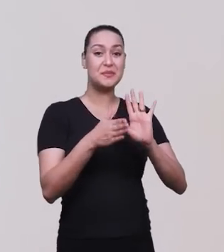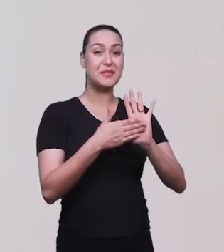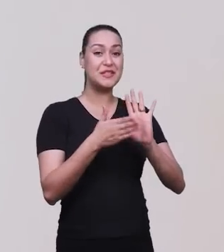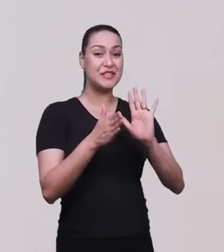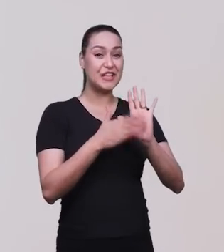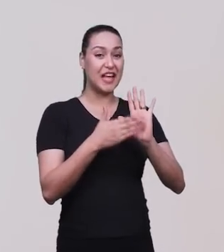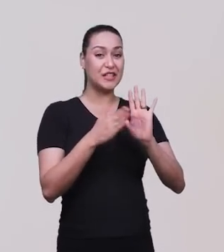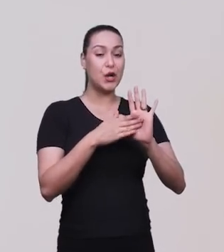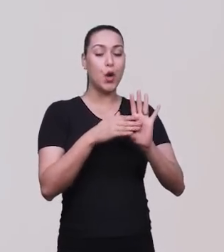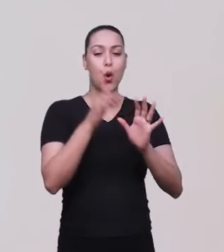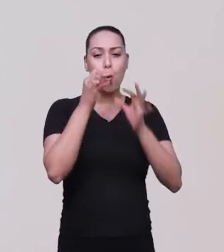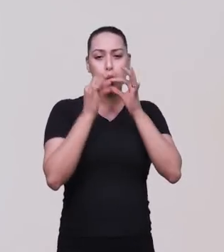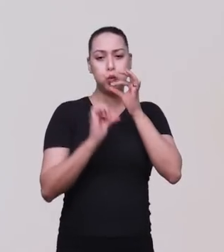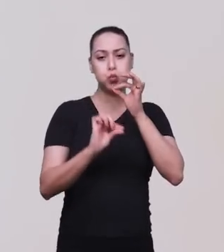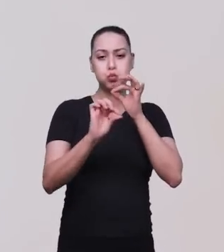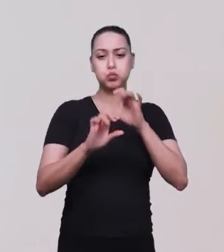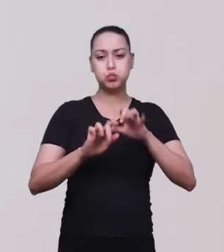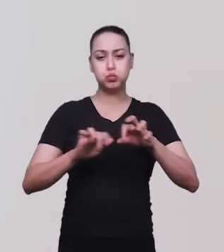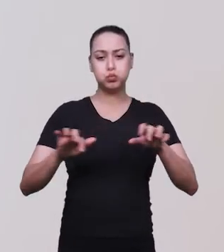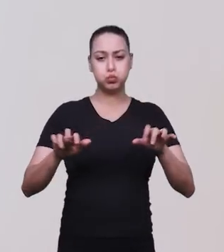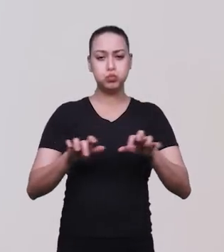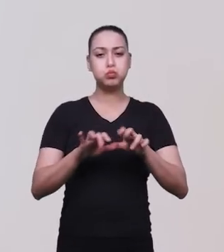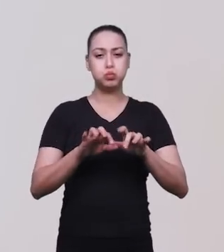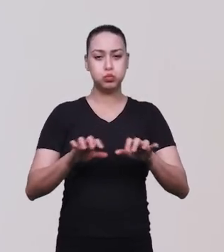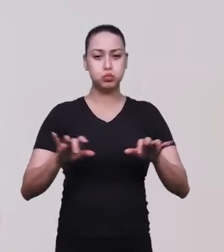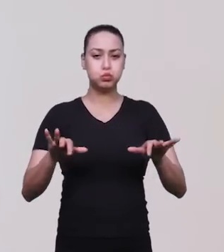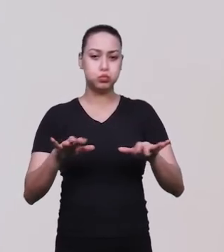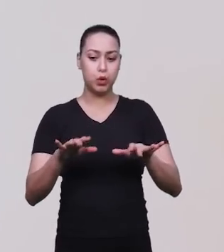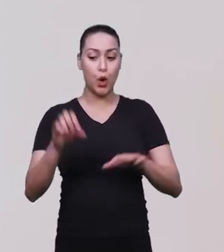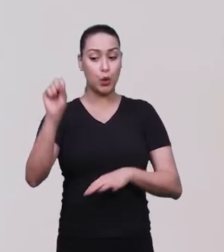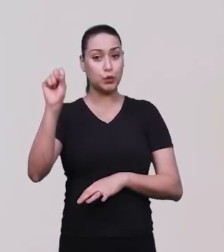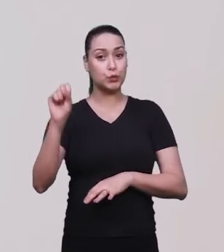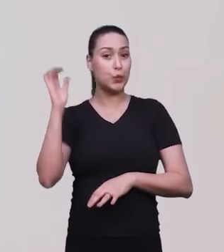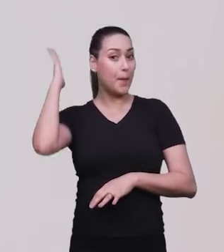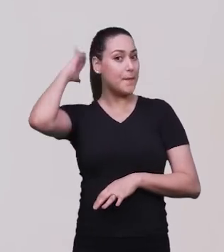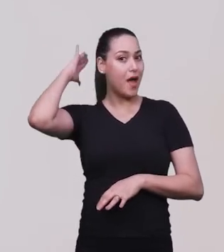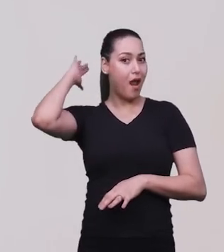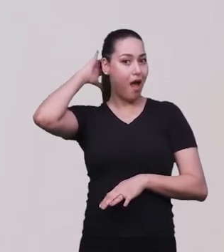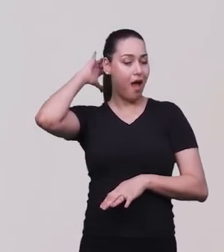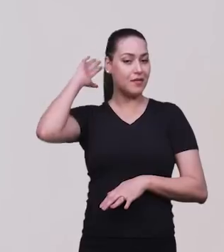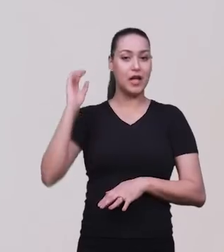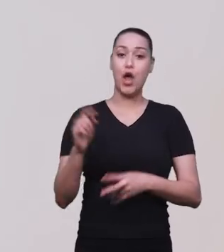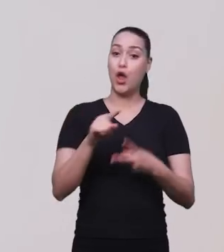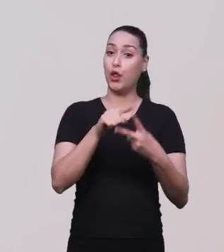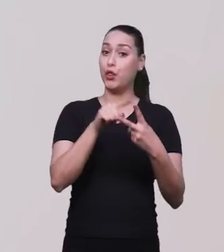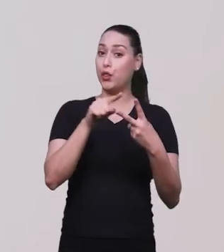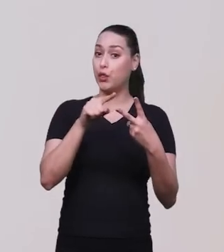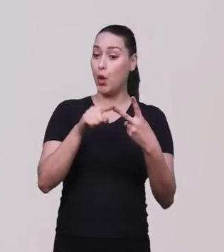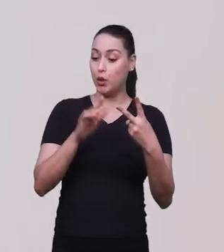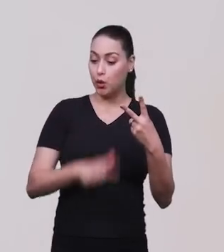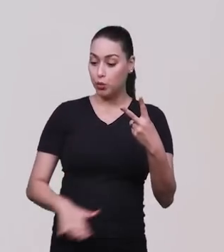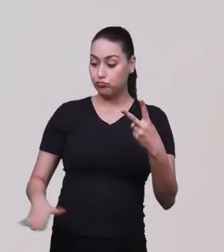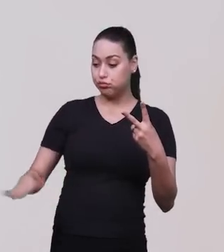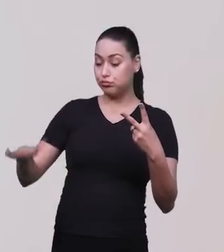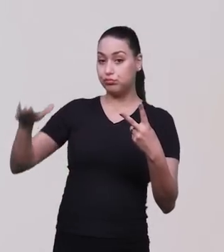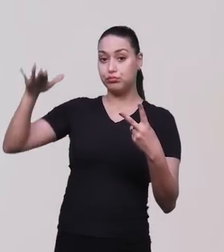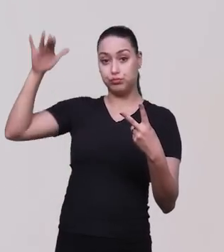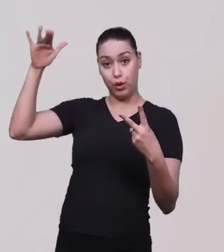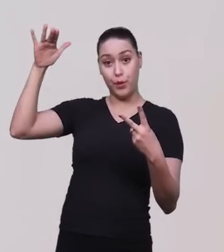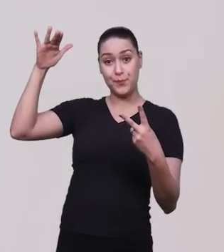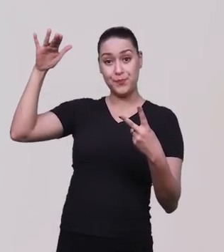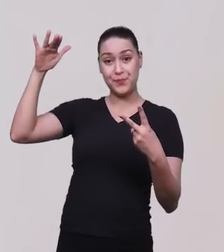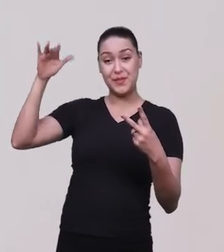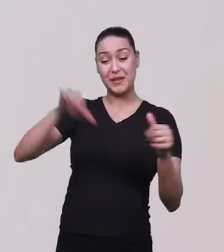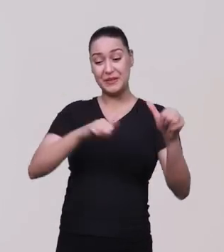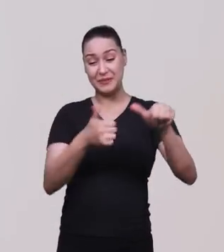Projeto Escaleta, um projeto de iniciação musical através da Escaleta, que é da região sul do Pará. E ali dois cresceram na graça,